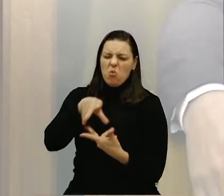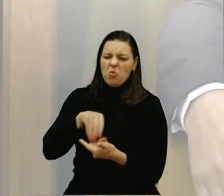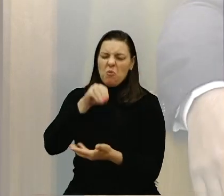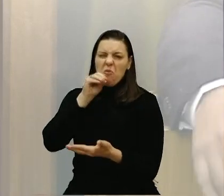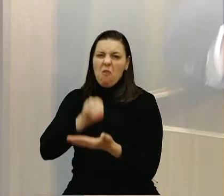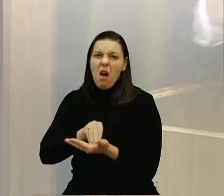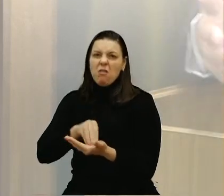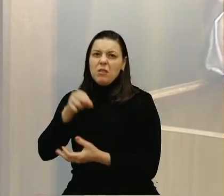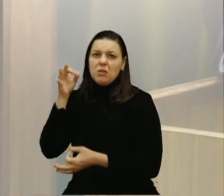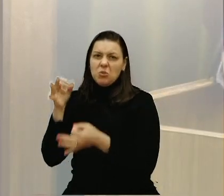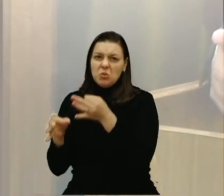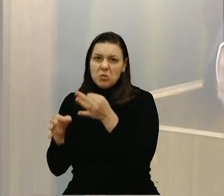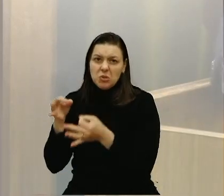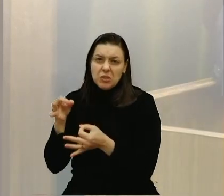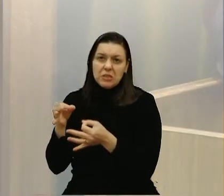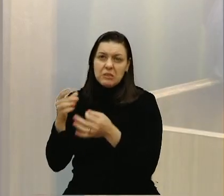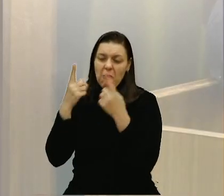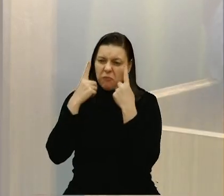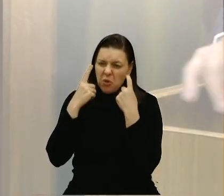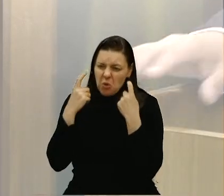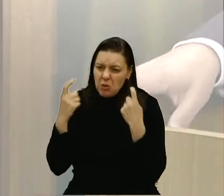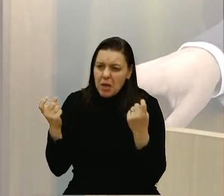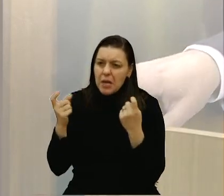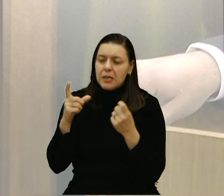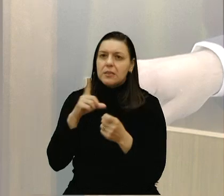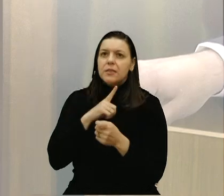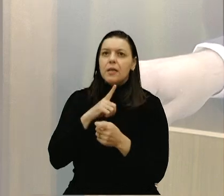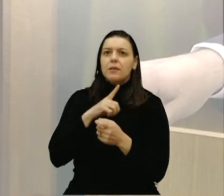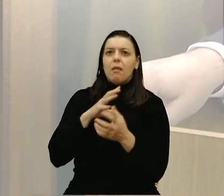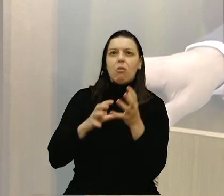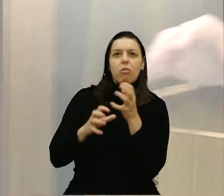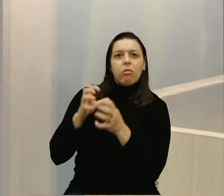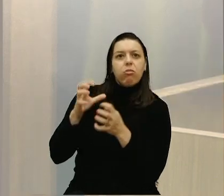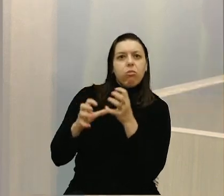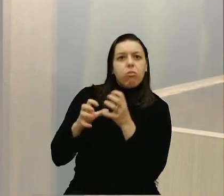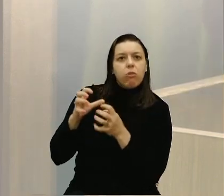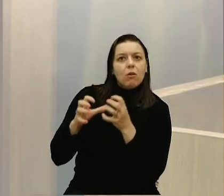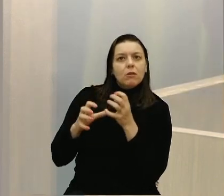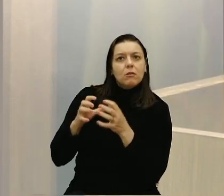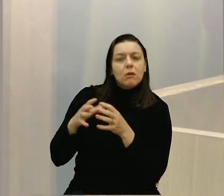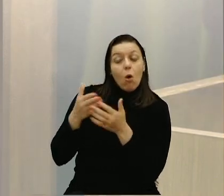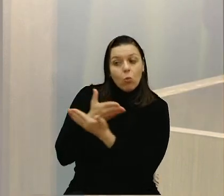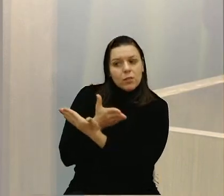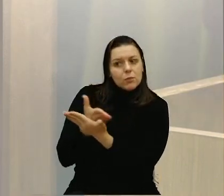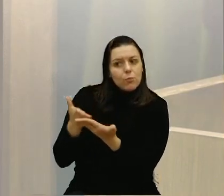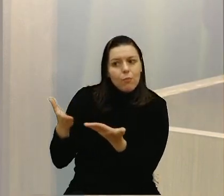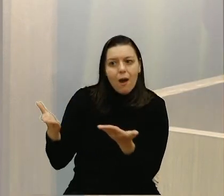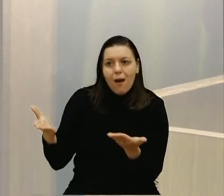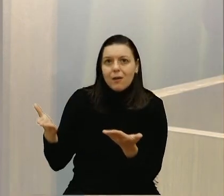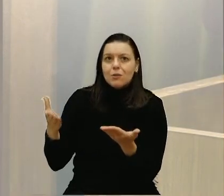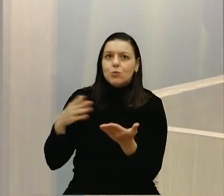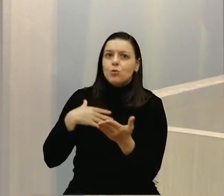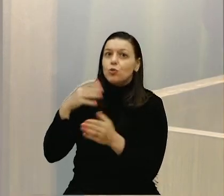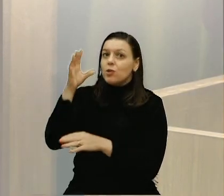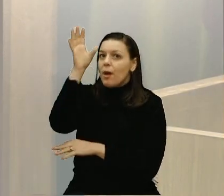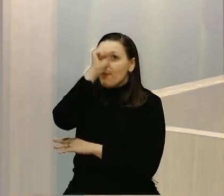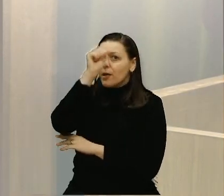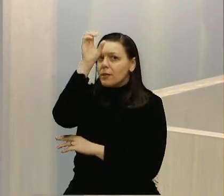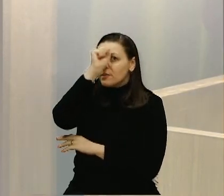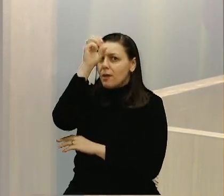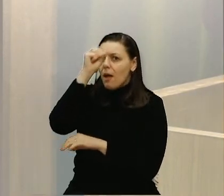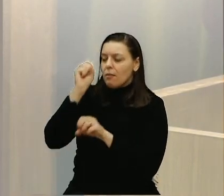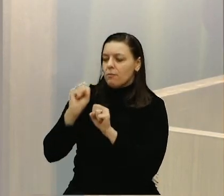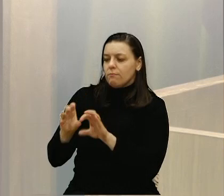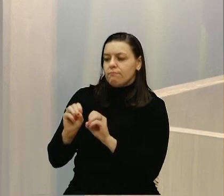mundo da violência, que a gente briga, lá na casa da Mãe Cecília é um espaço de ensinamento, E a